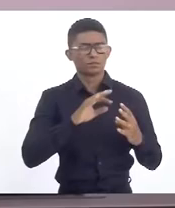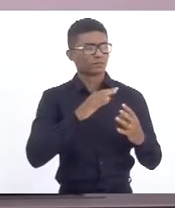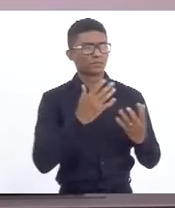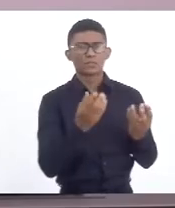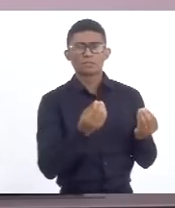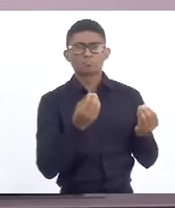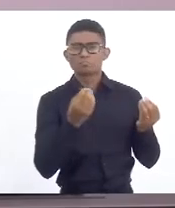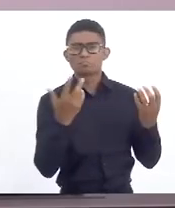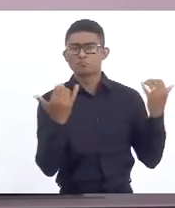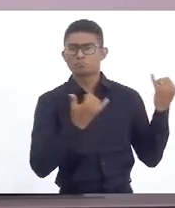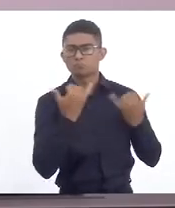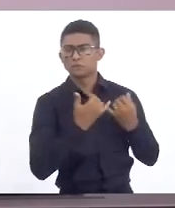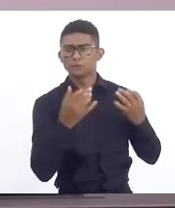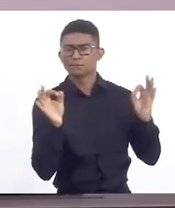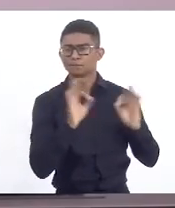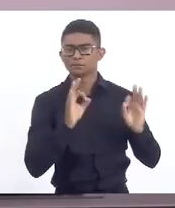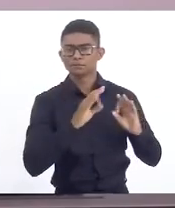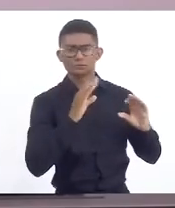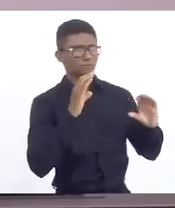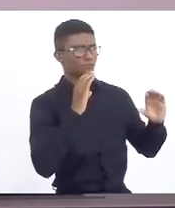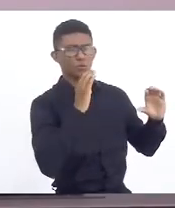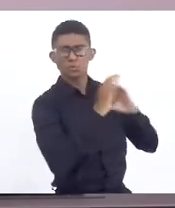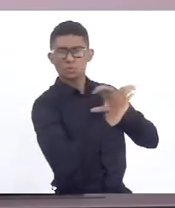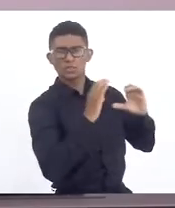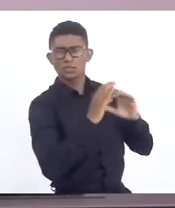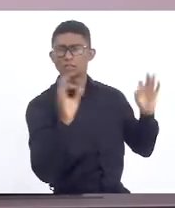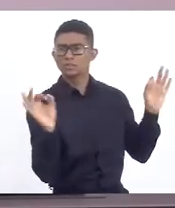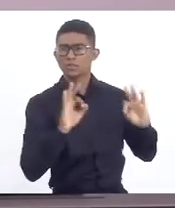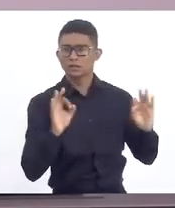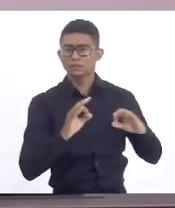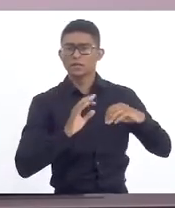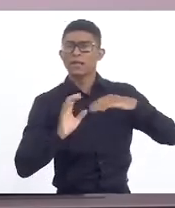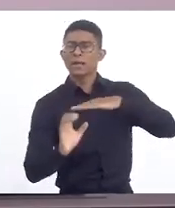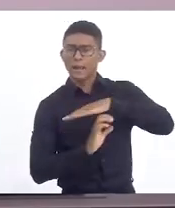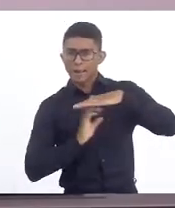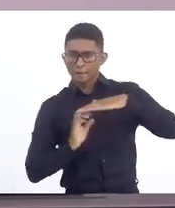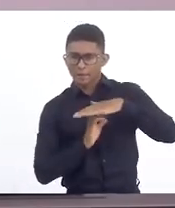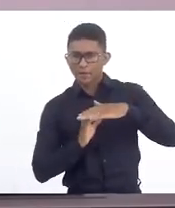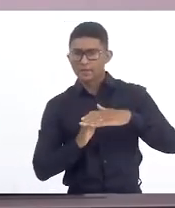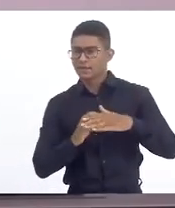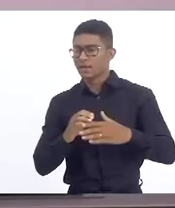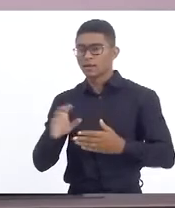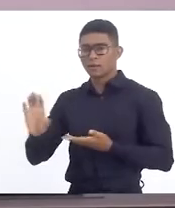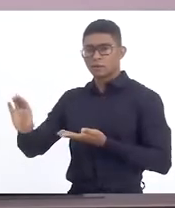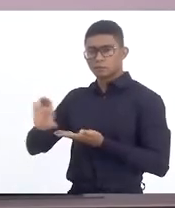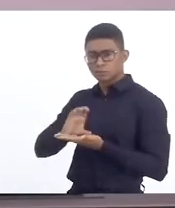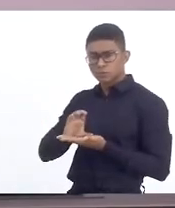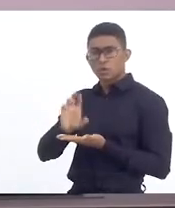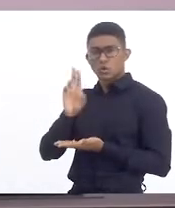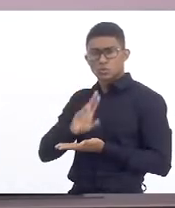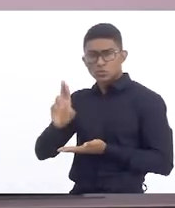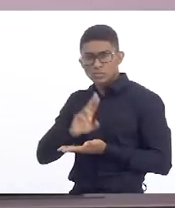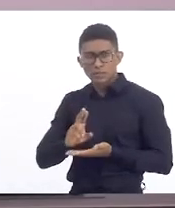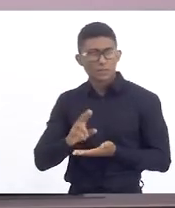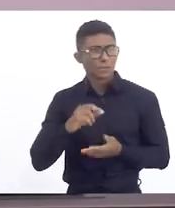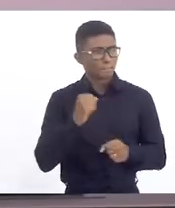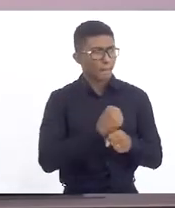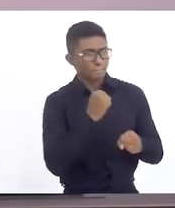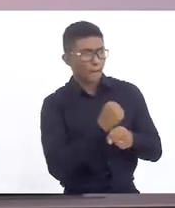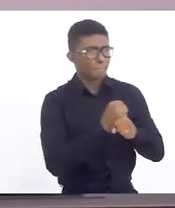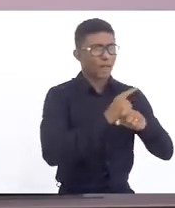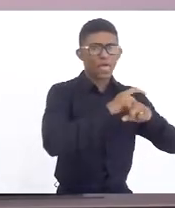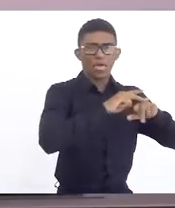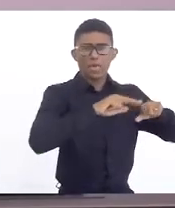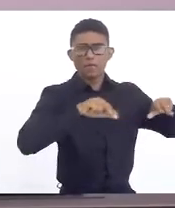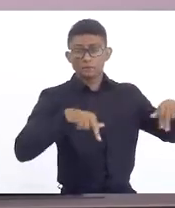obra. Em nenhum momento chegou aqui na casa. A SEDAI estava tomando as iniciativas, utilizando os recursos que foram aprovados por essa casa, e os deputados